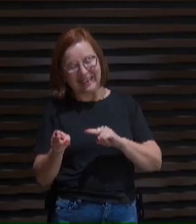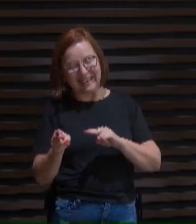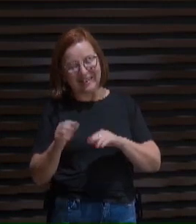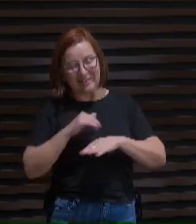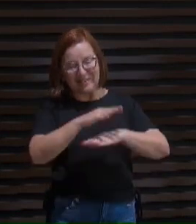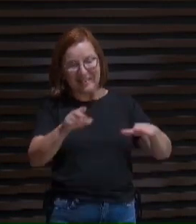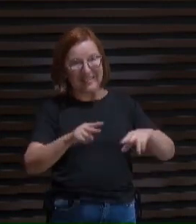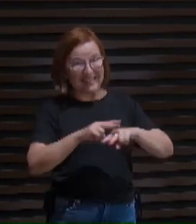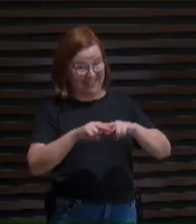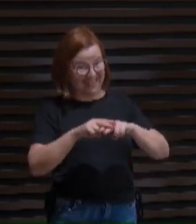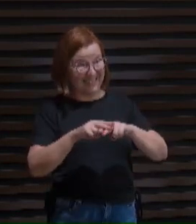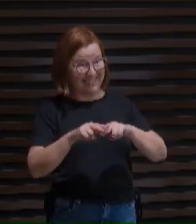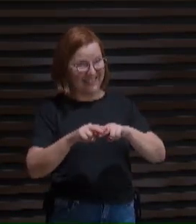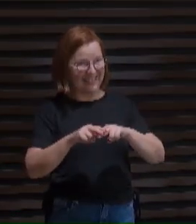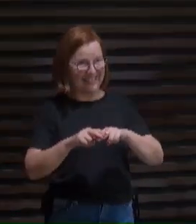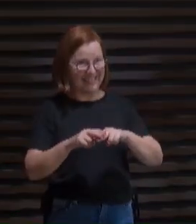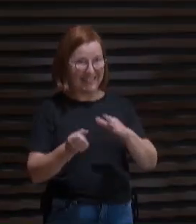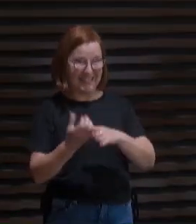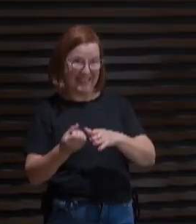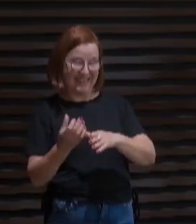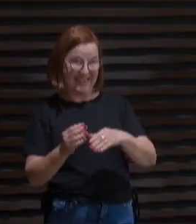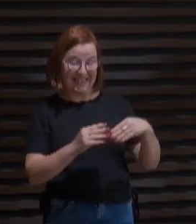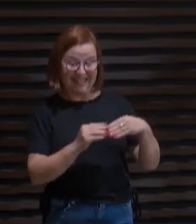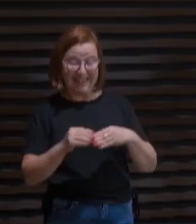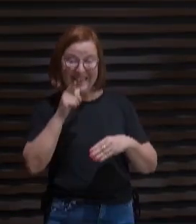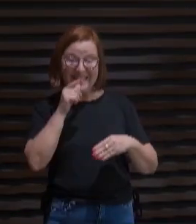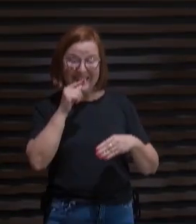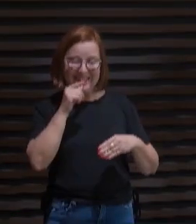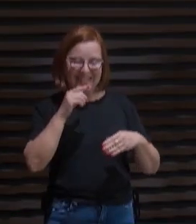Pastos verdejantes, guia-me a águas